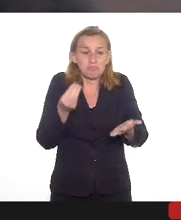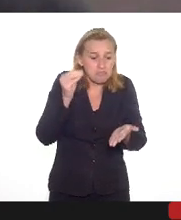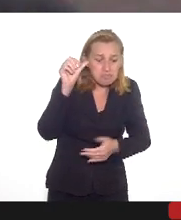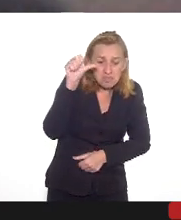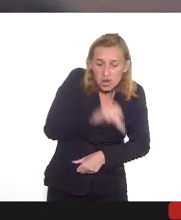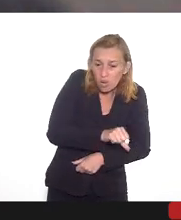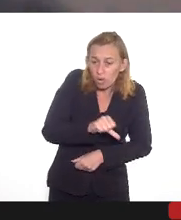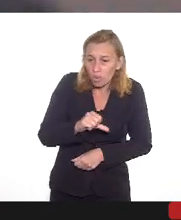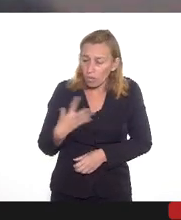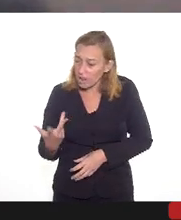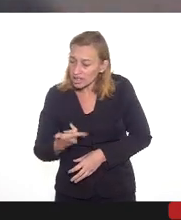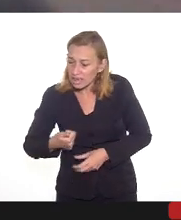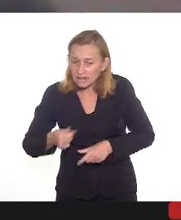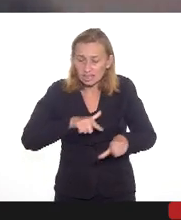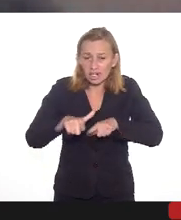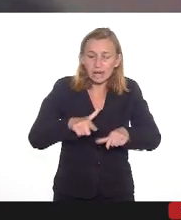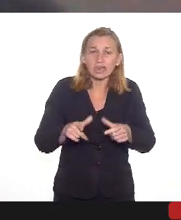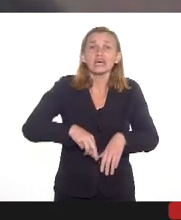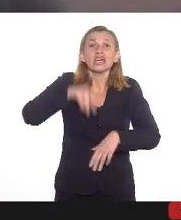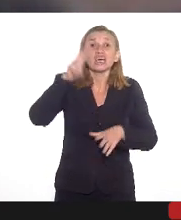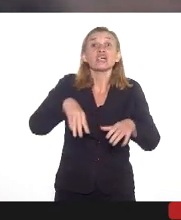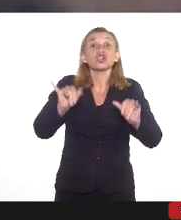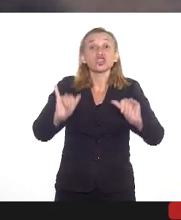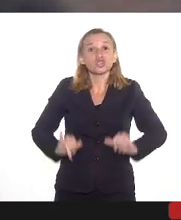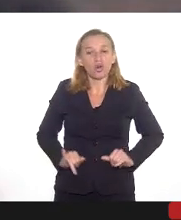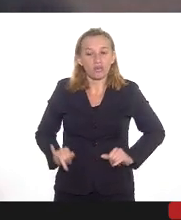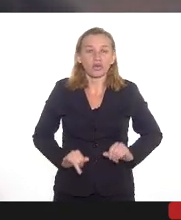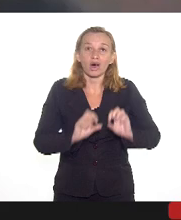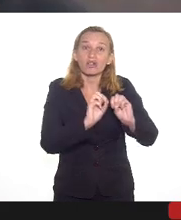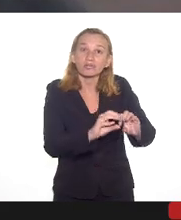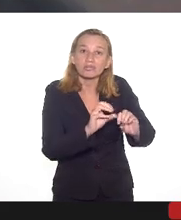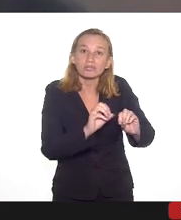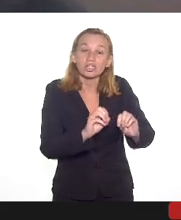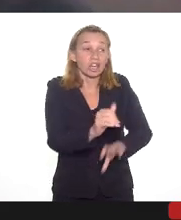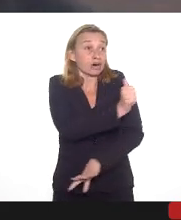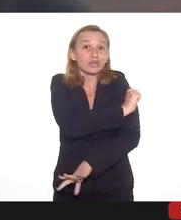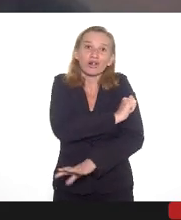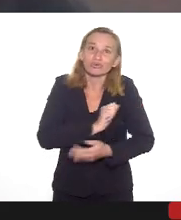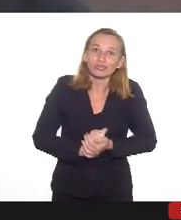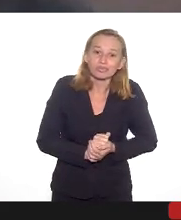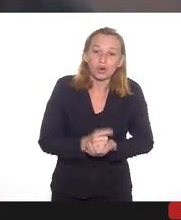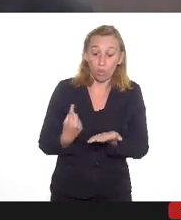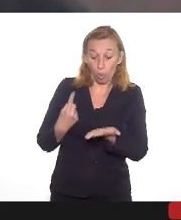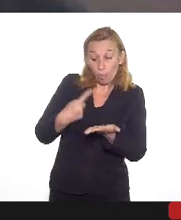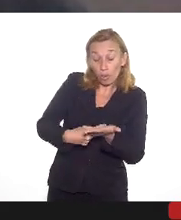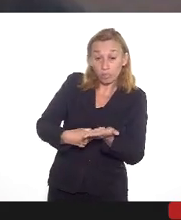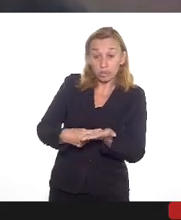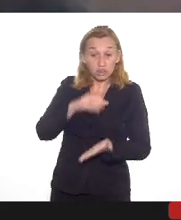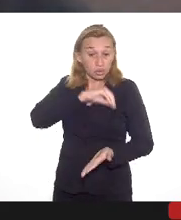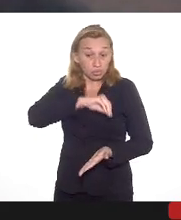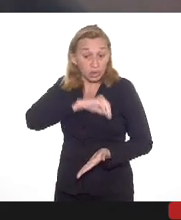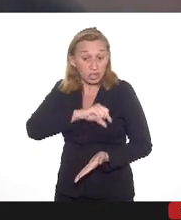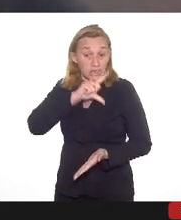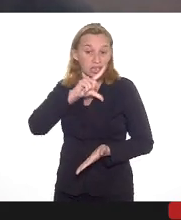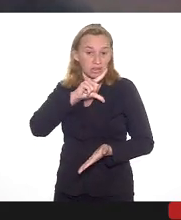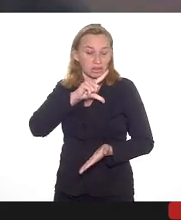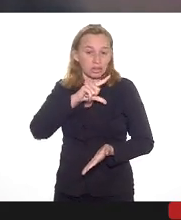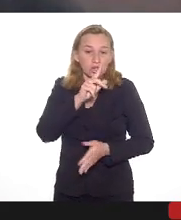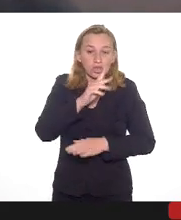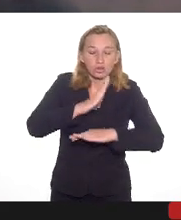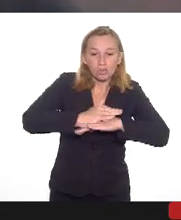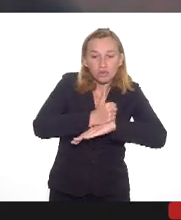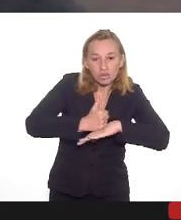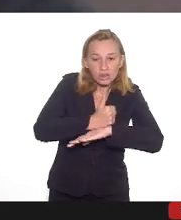de trabalho, e quem sofre com isso são os nossos alunos. Repito, que façamos aqui um compromisso de que o aumento salarial dos profissionais de